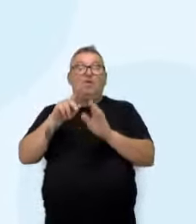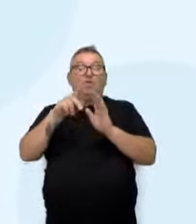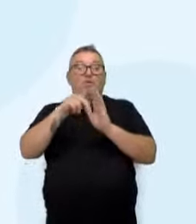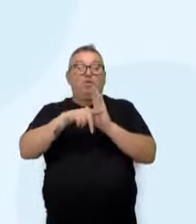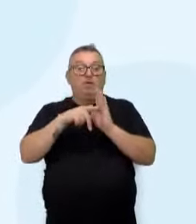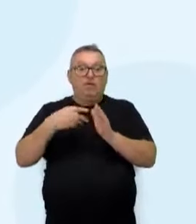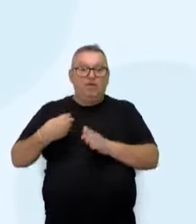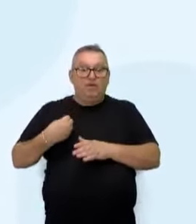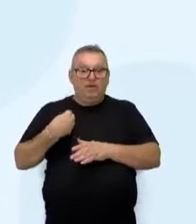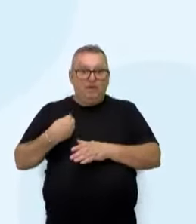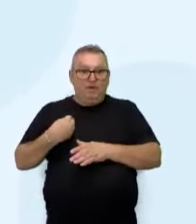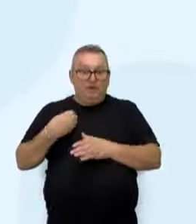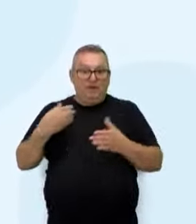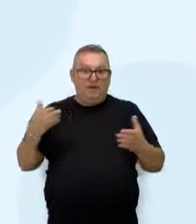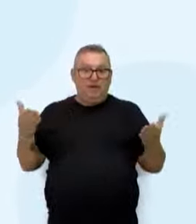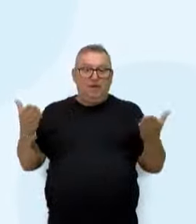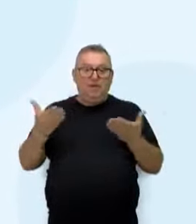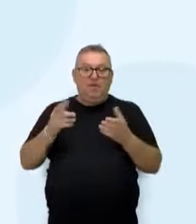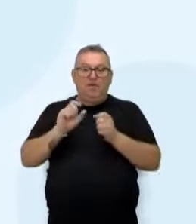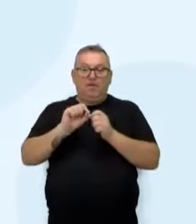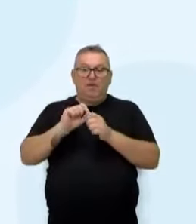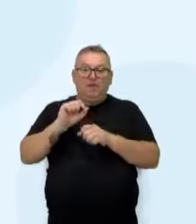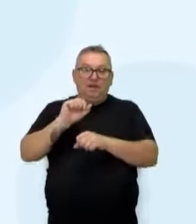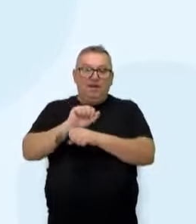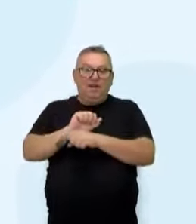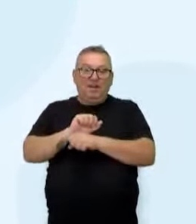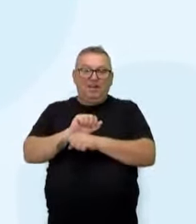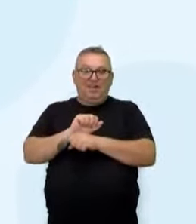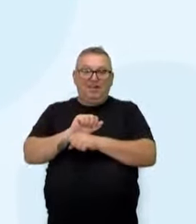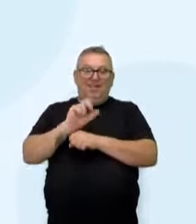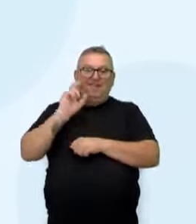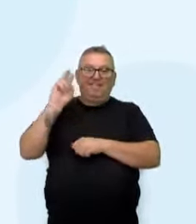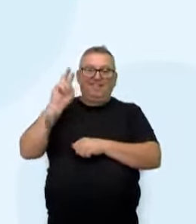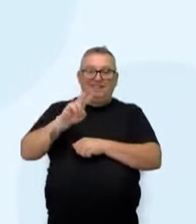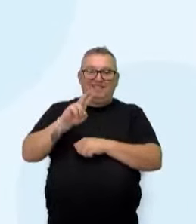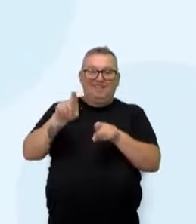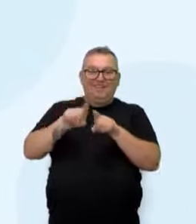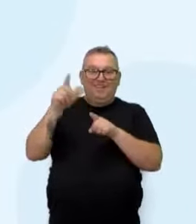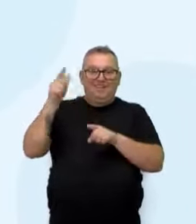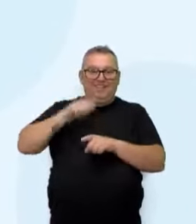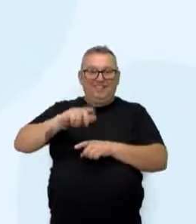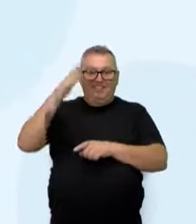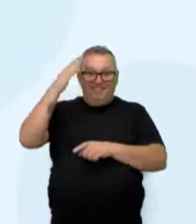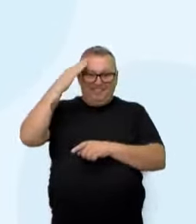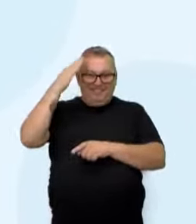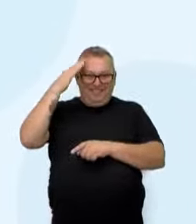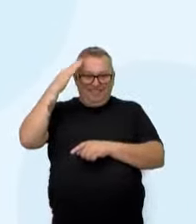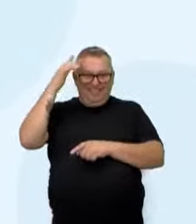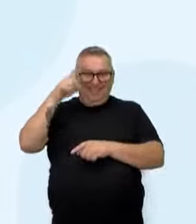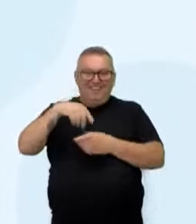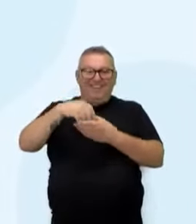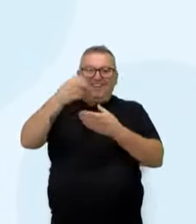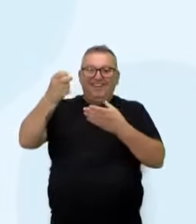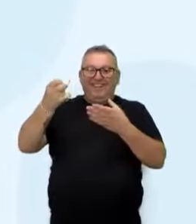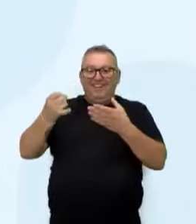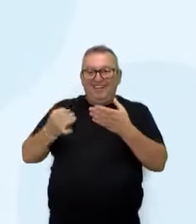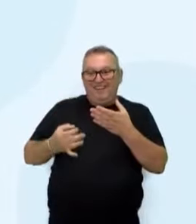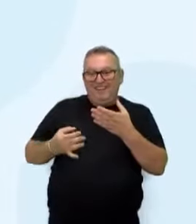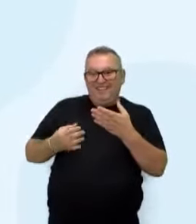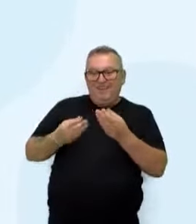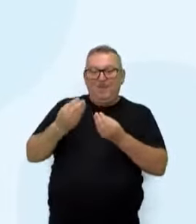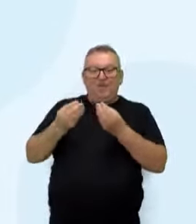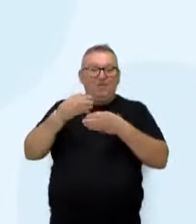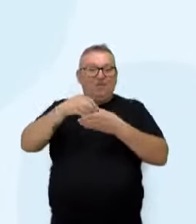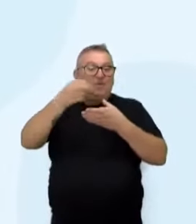vida. E aqui a gente vai fazer uma paradinha, para a gente poder, então, entender desses conteúdos, quais